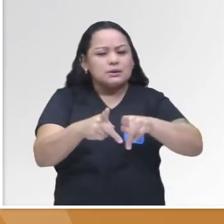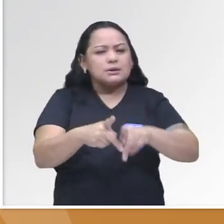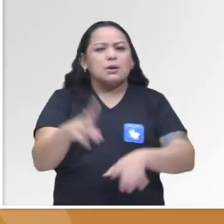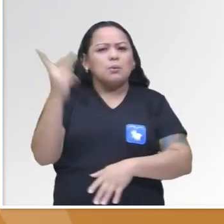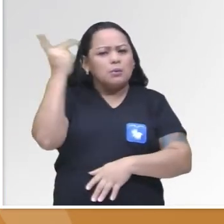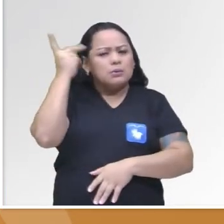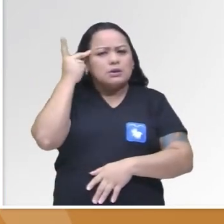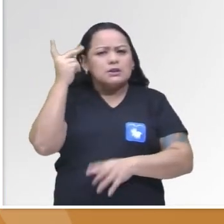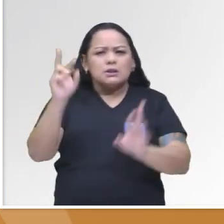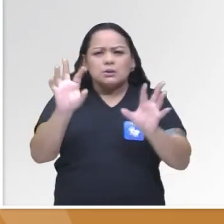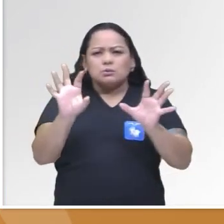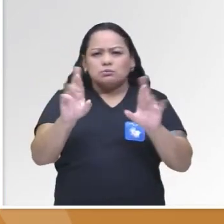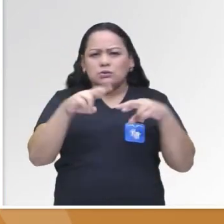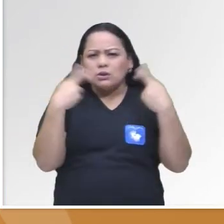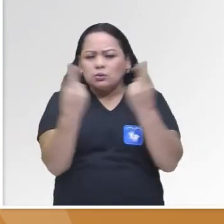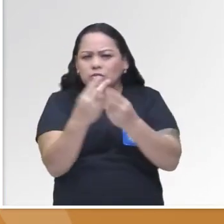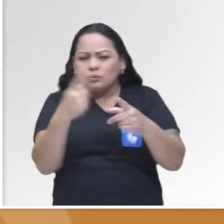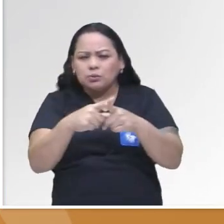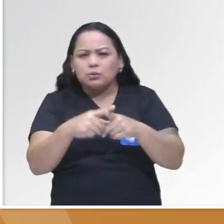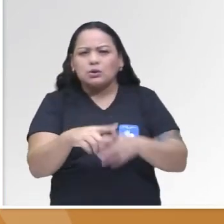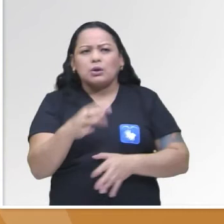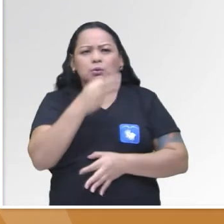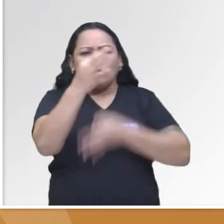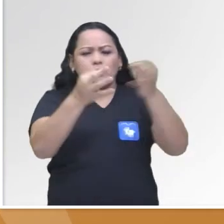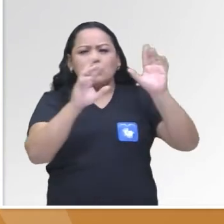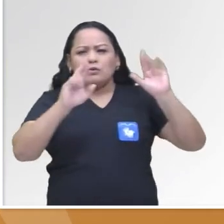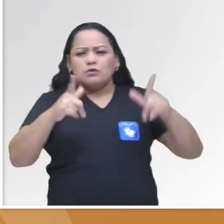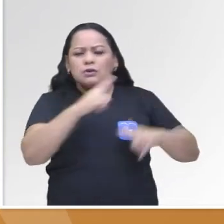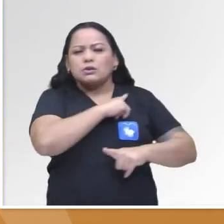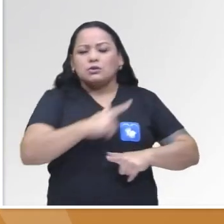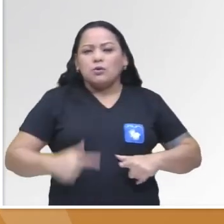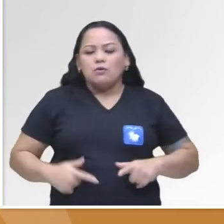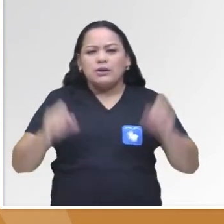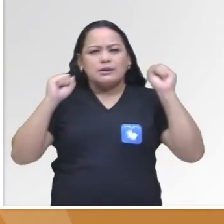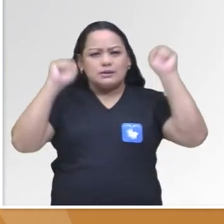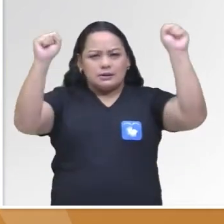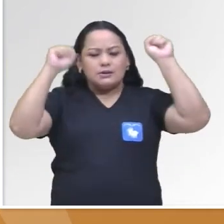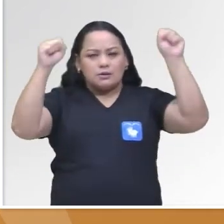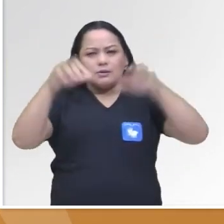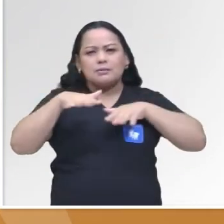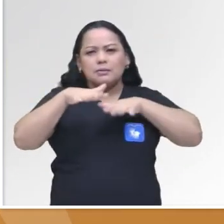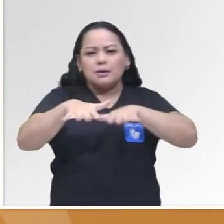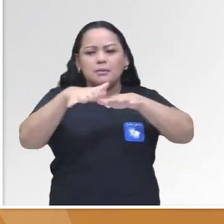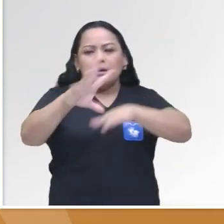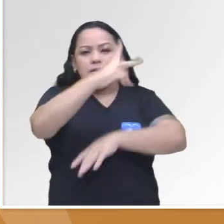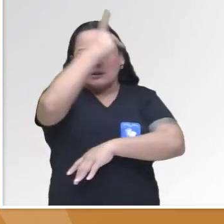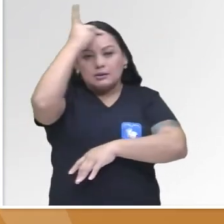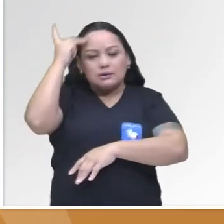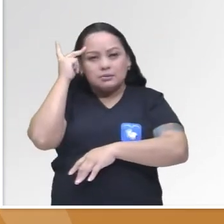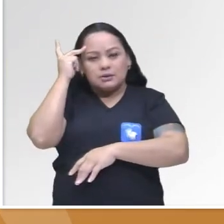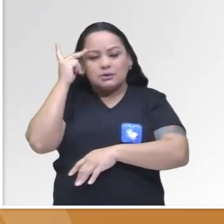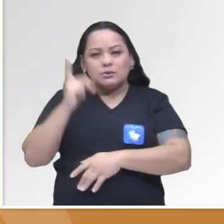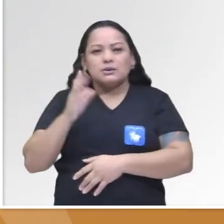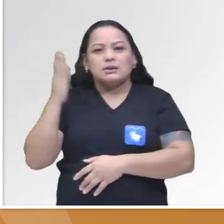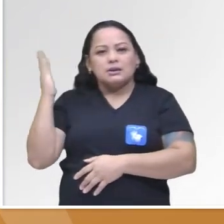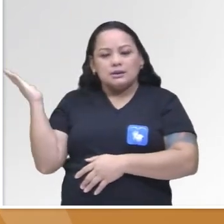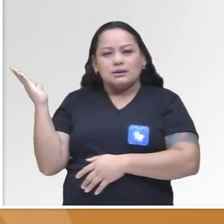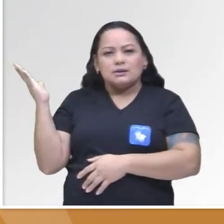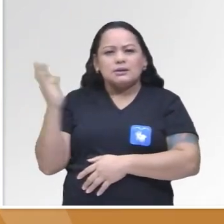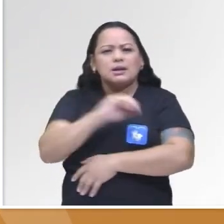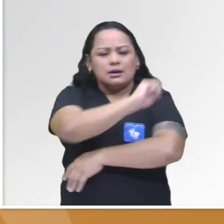se reunir contra o governo, e é justamente nessa manifestação que essas pessoas, Drauzio,